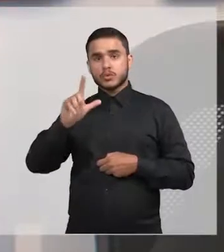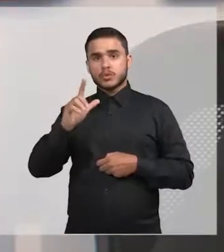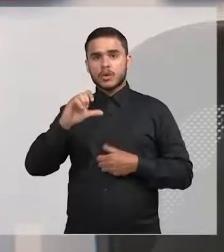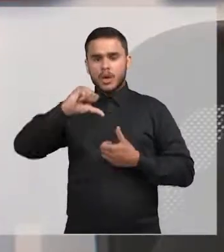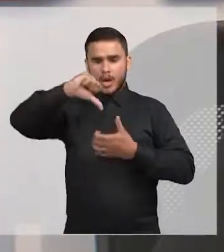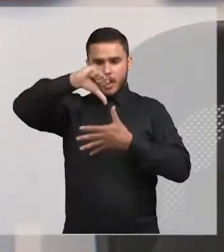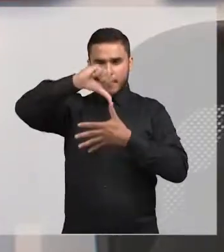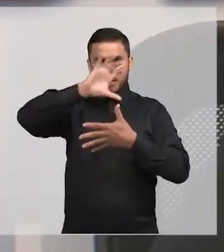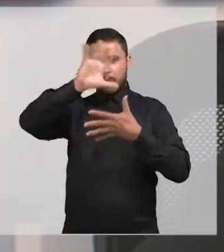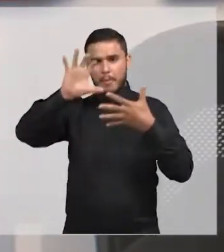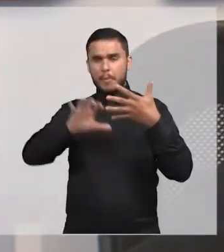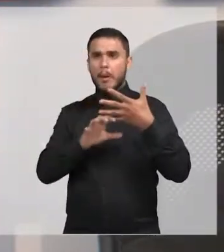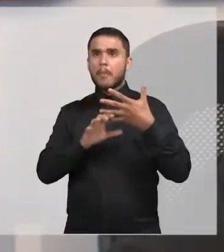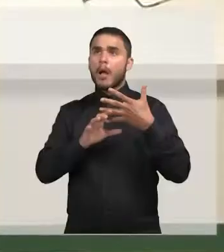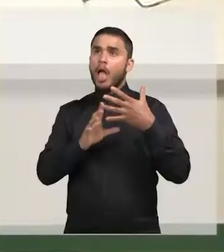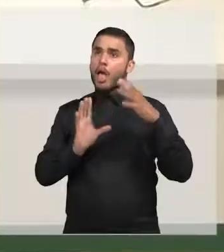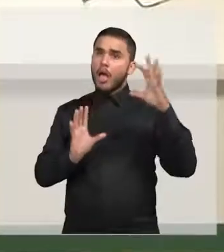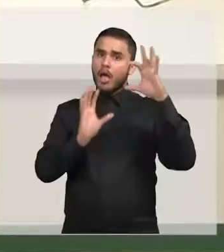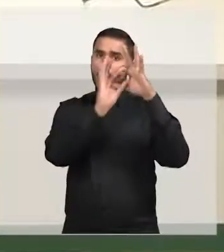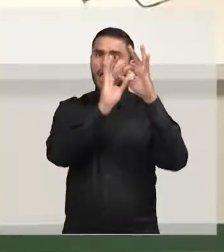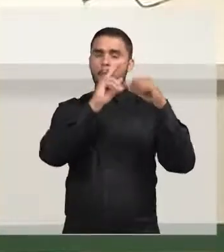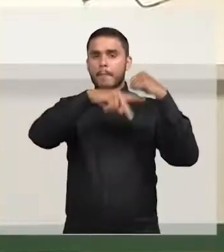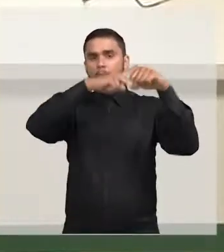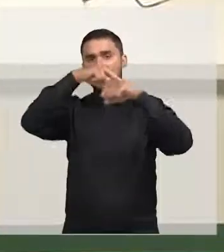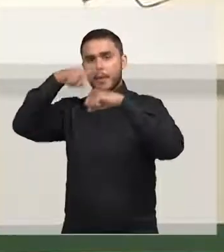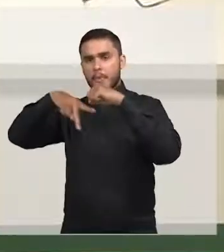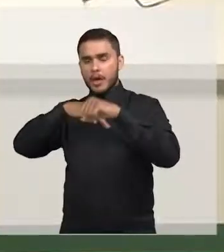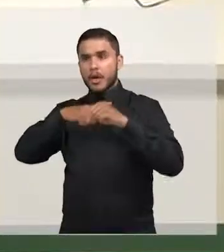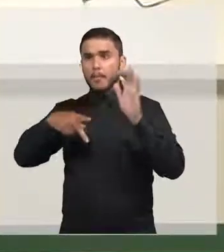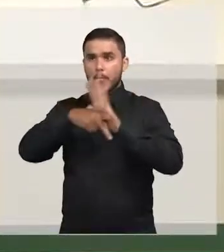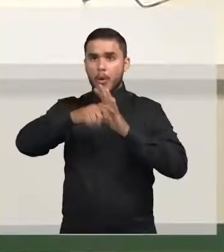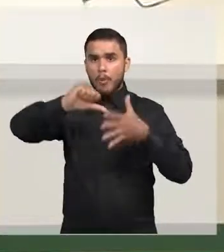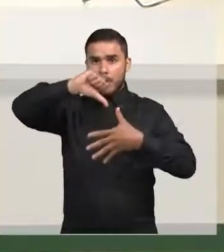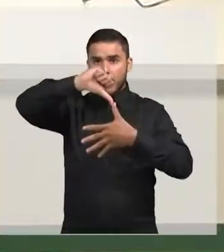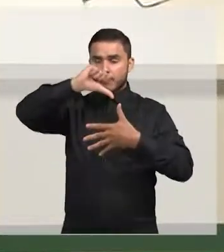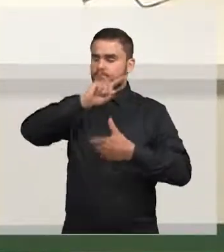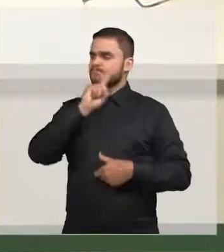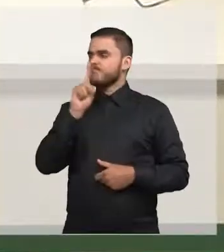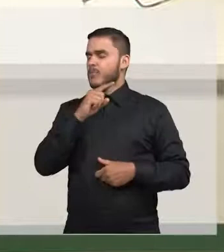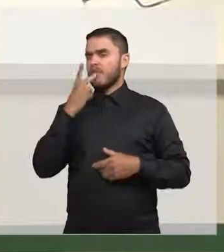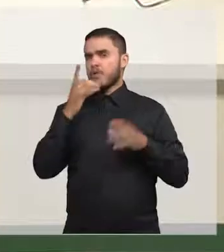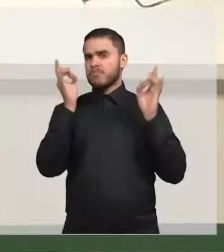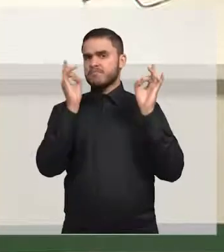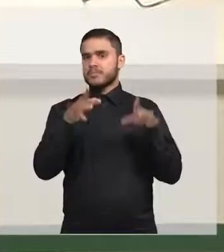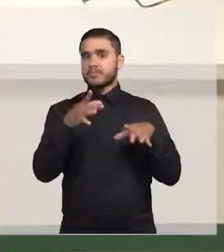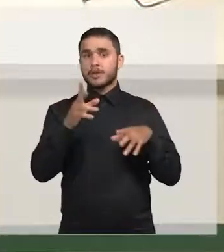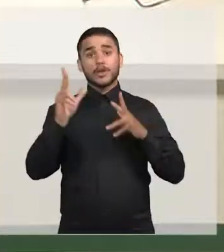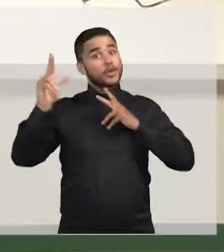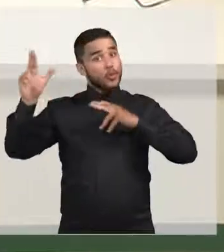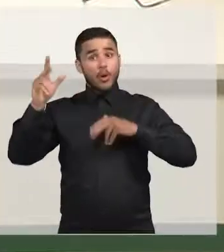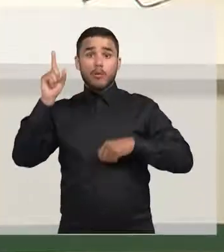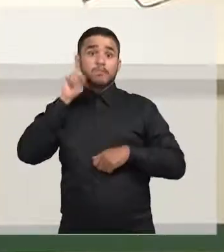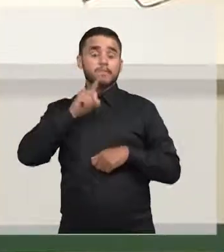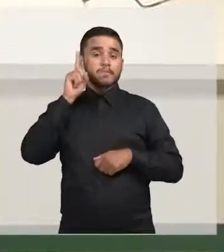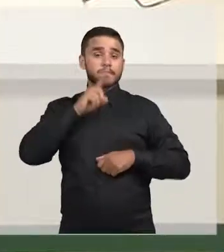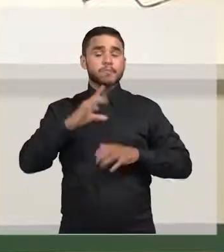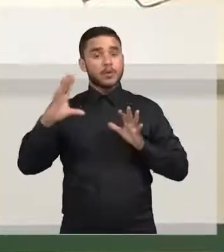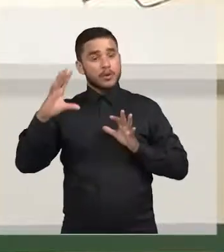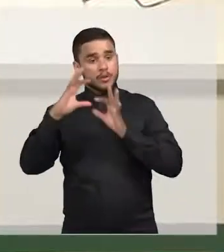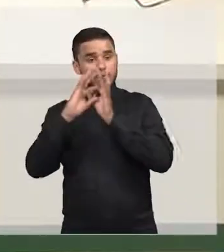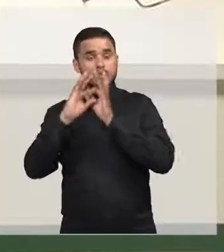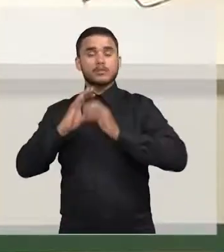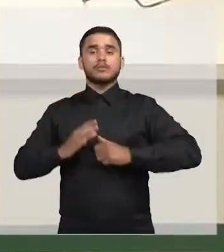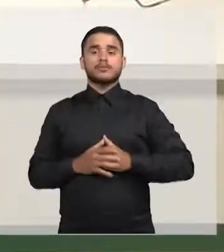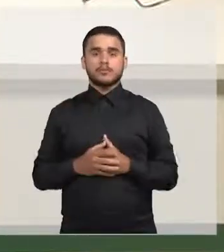Ele vai fazer. Ele vai fazer negociação com os Estados Unidos fez. A ideia abandonou lá. A ideia é se juntar